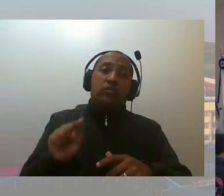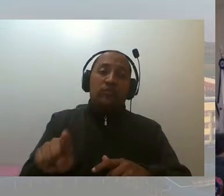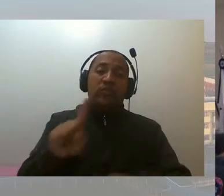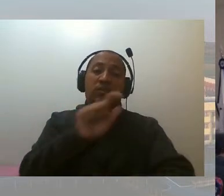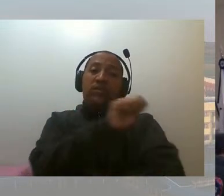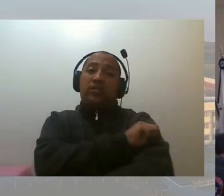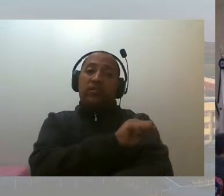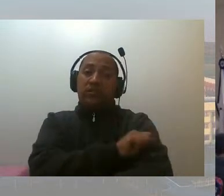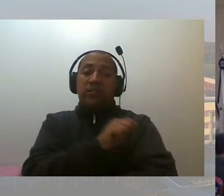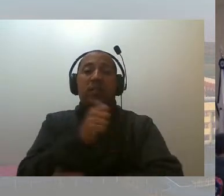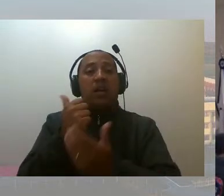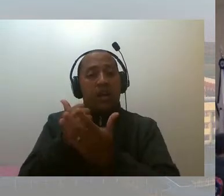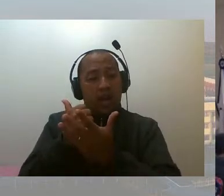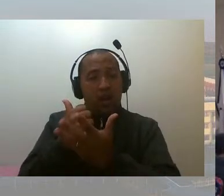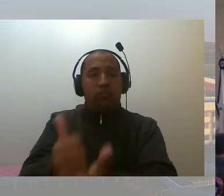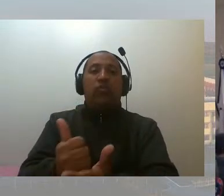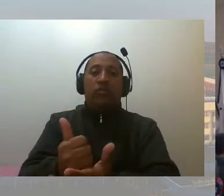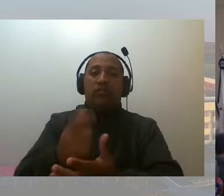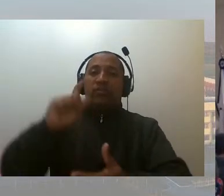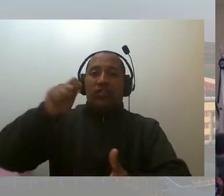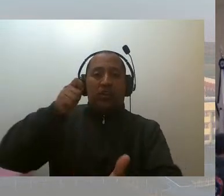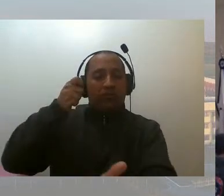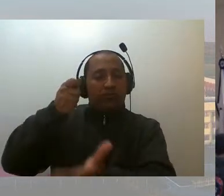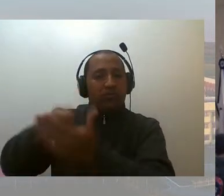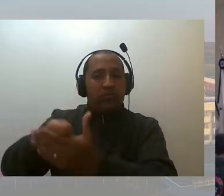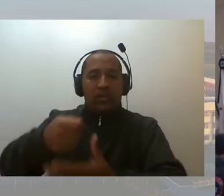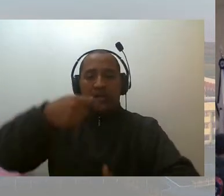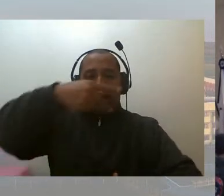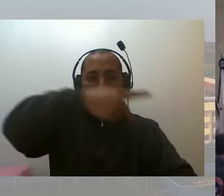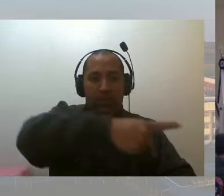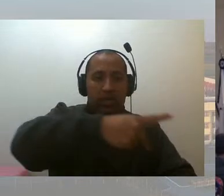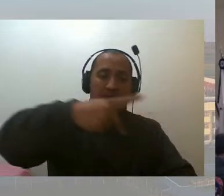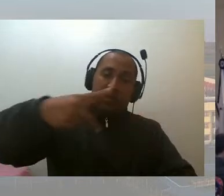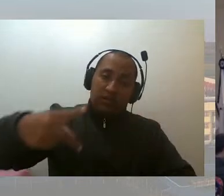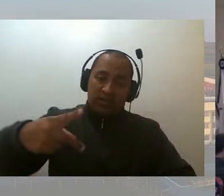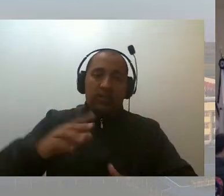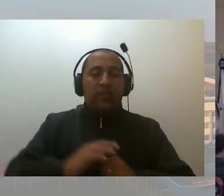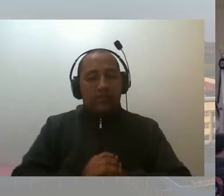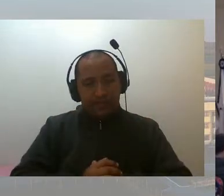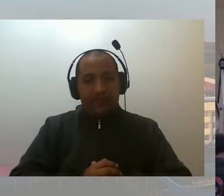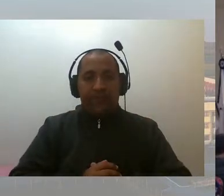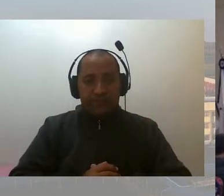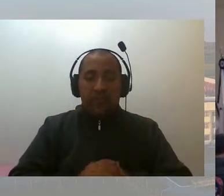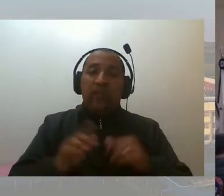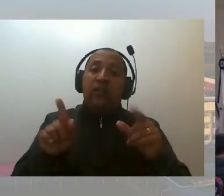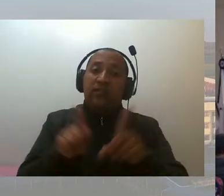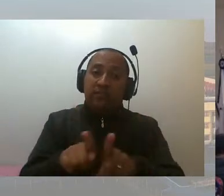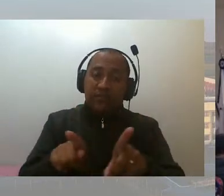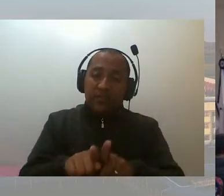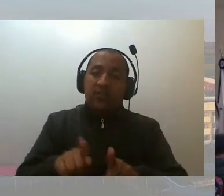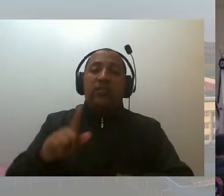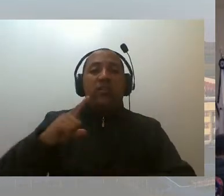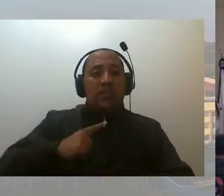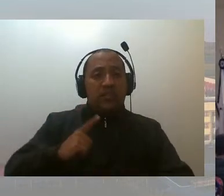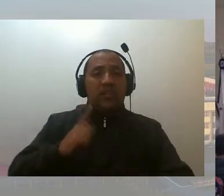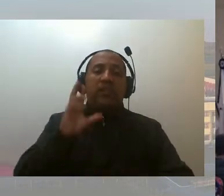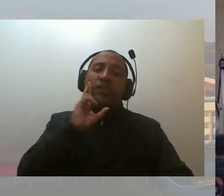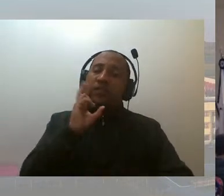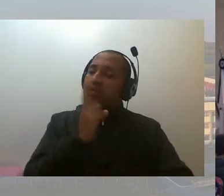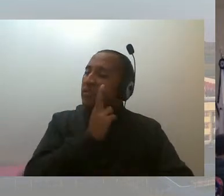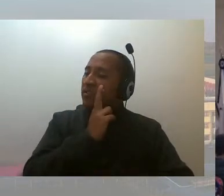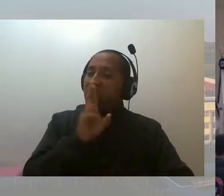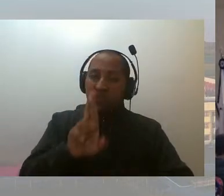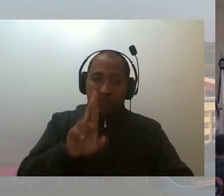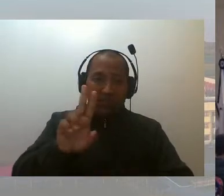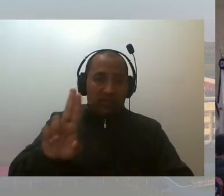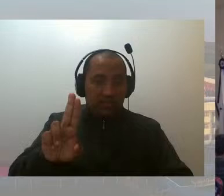com benefícios diretos do plano permanência, sem falar na questão do restaurante universitário,